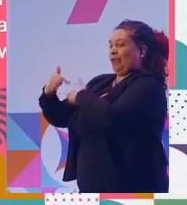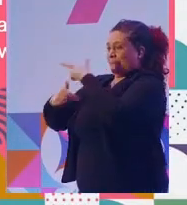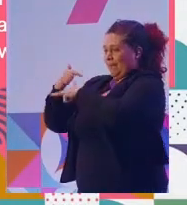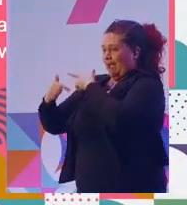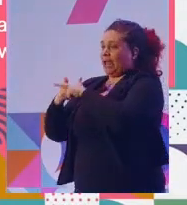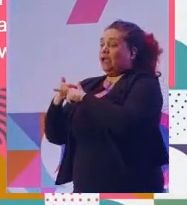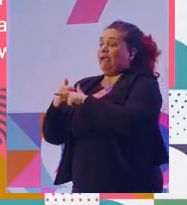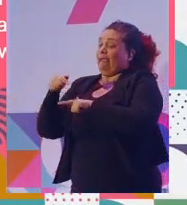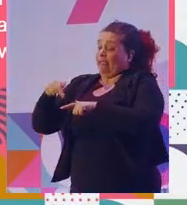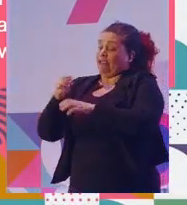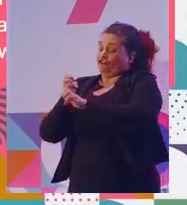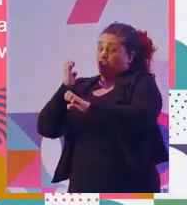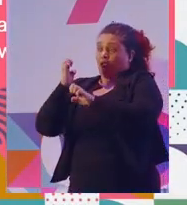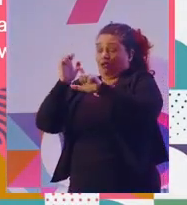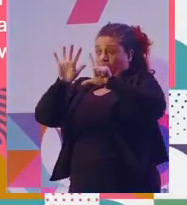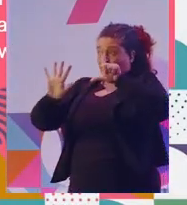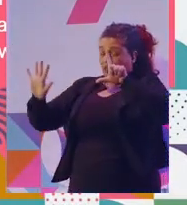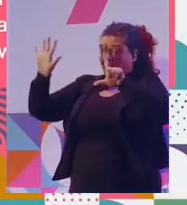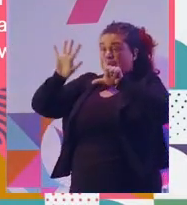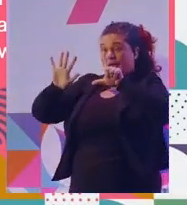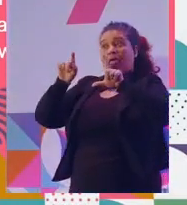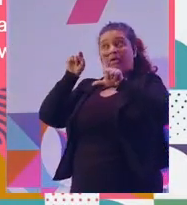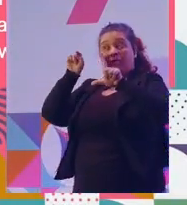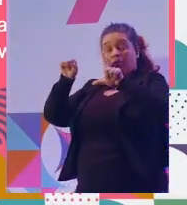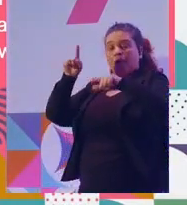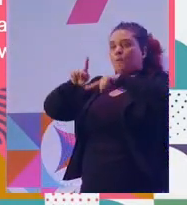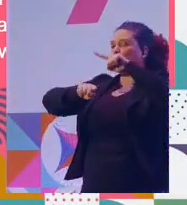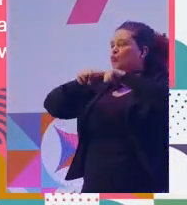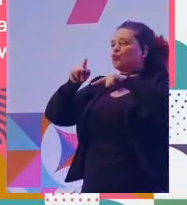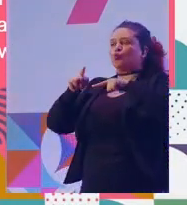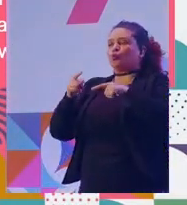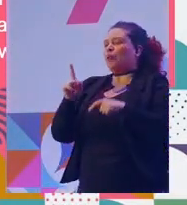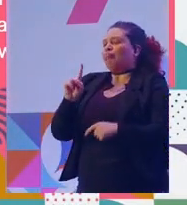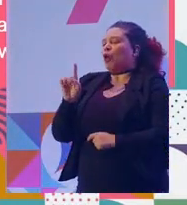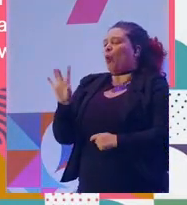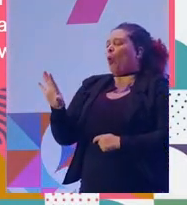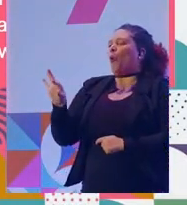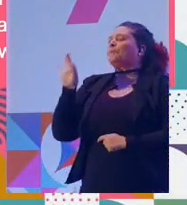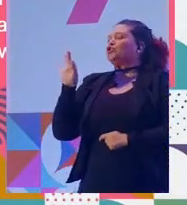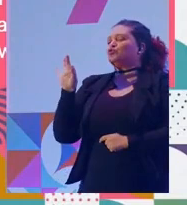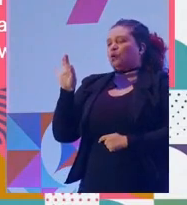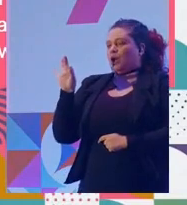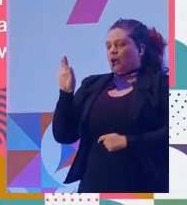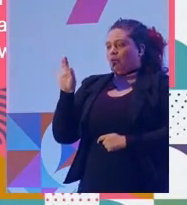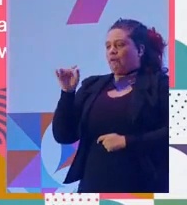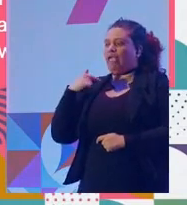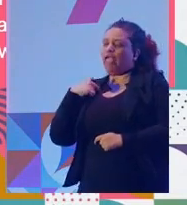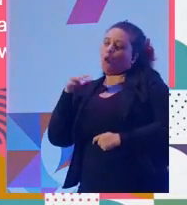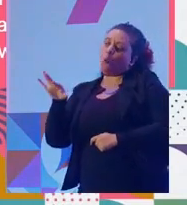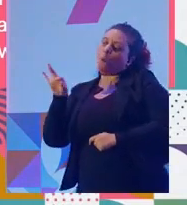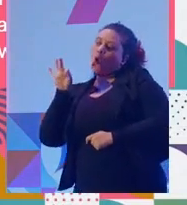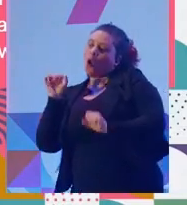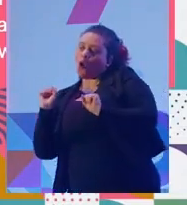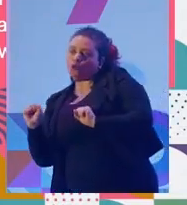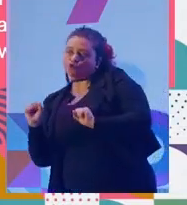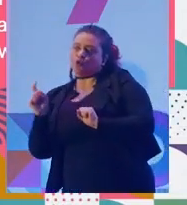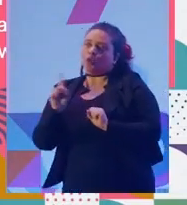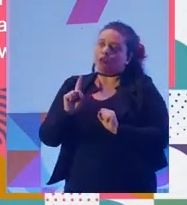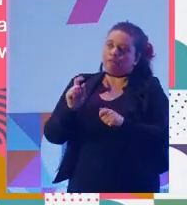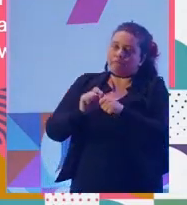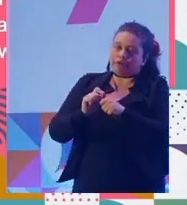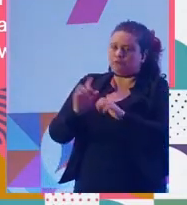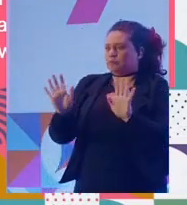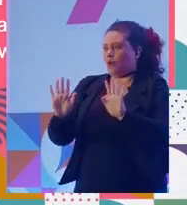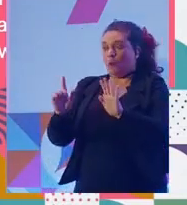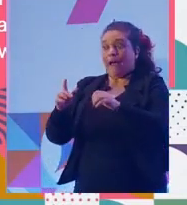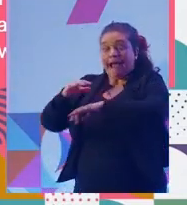é um produto que não é opcional. Não é opcional não fazer arquitetura, é a base de tudo.